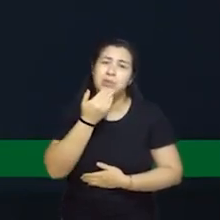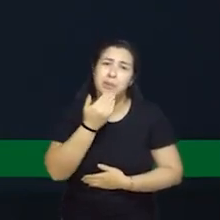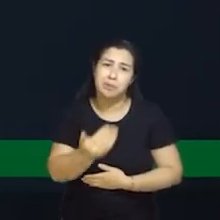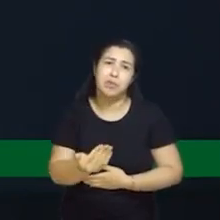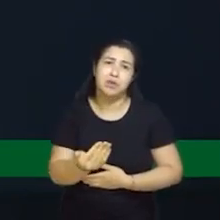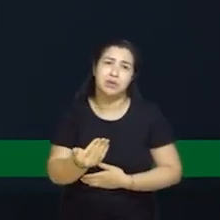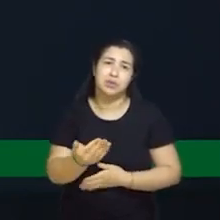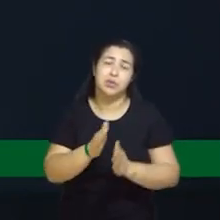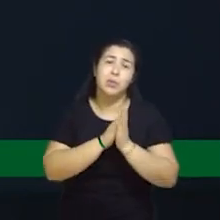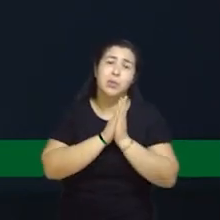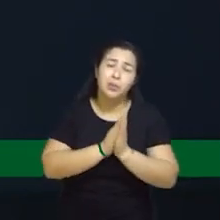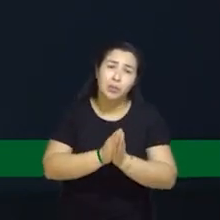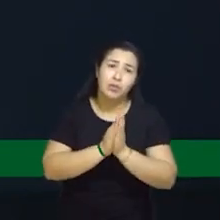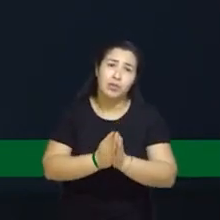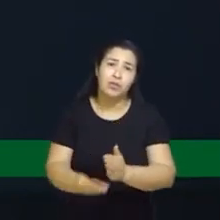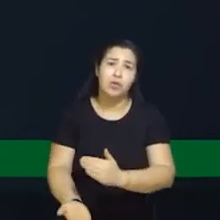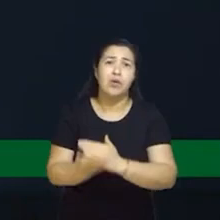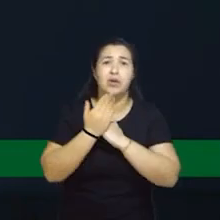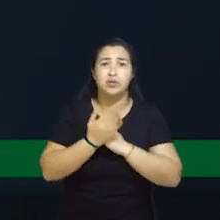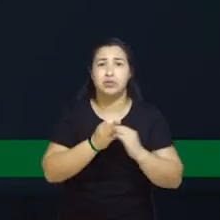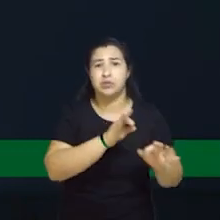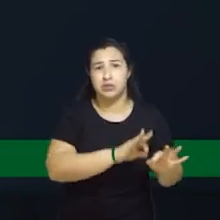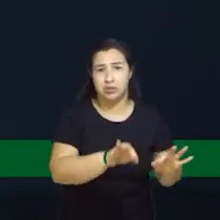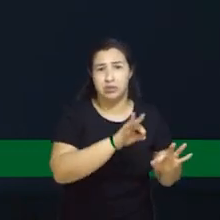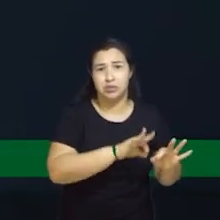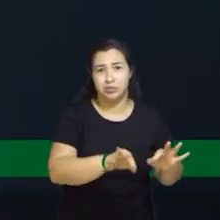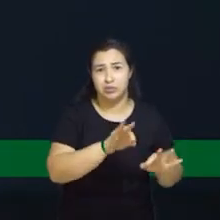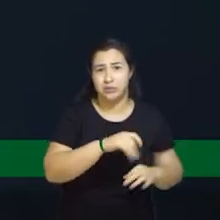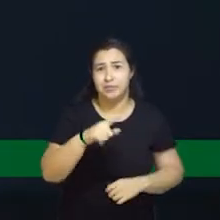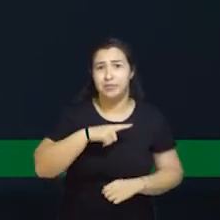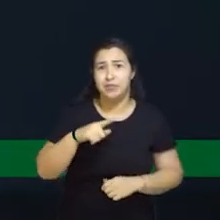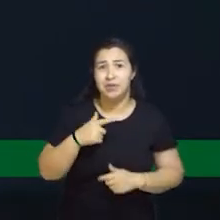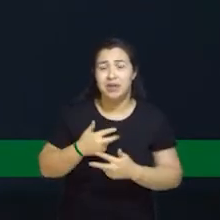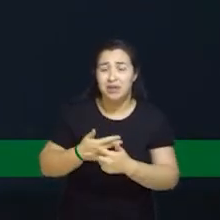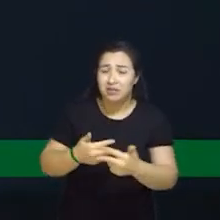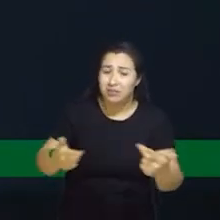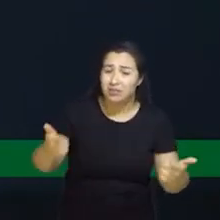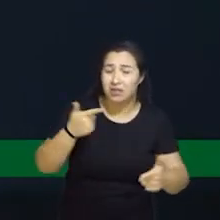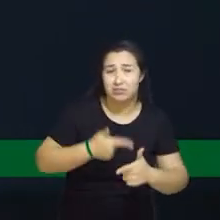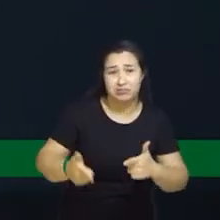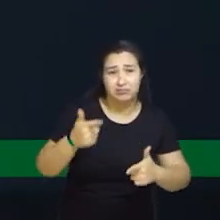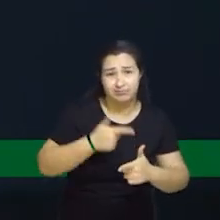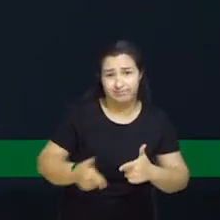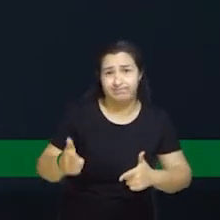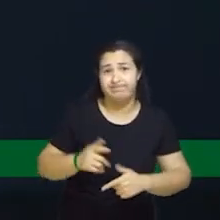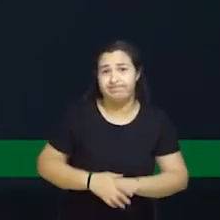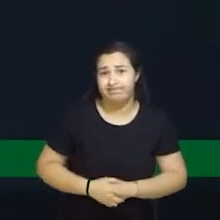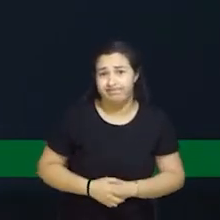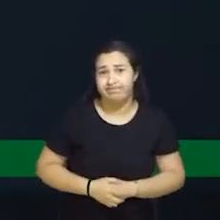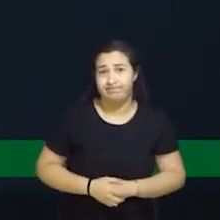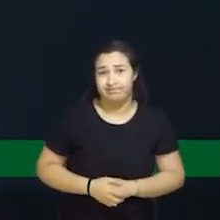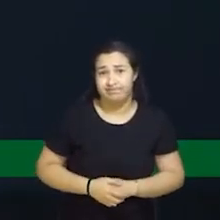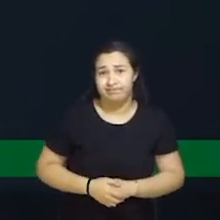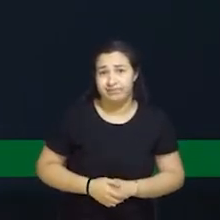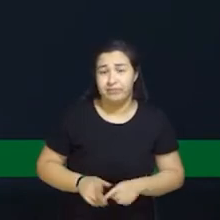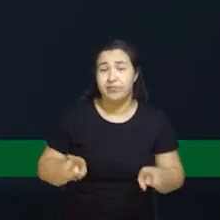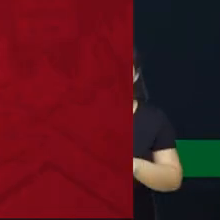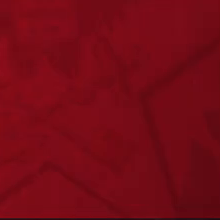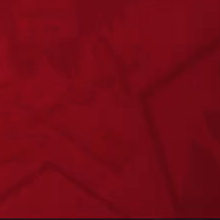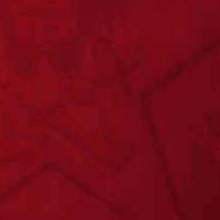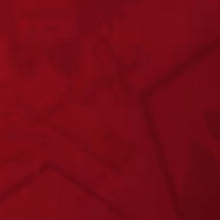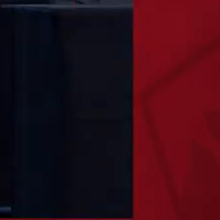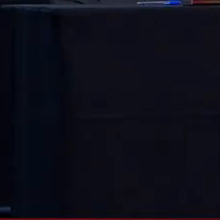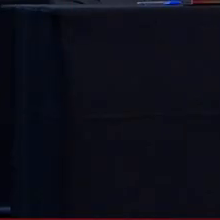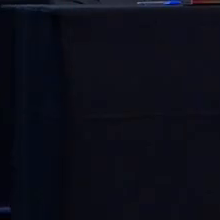porque auxiliem as nossas instituições, nós temos diversos problemas e diversos projetos